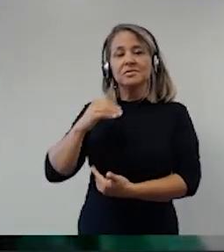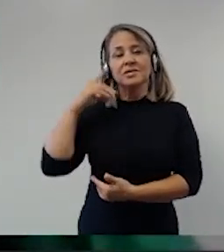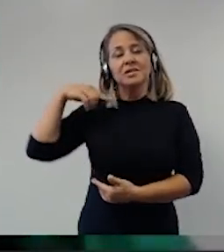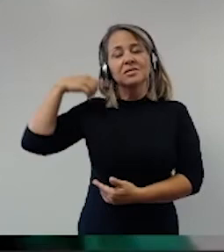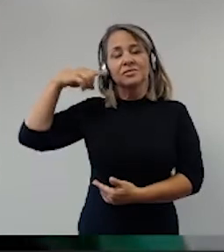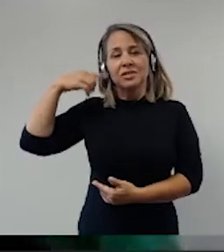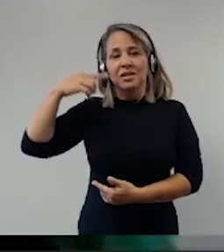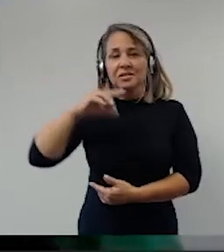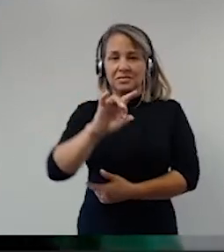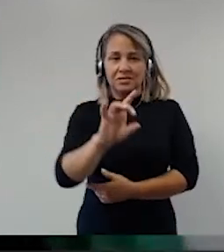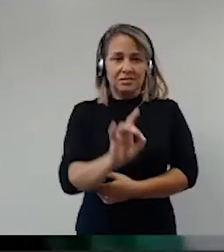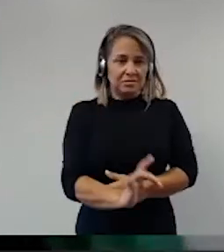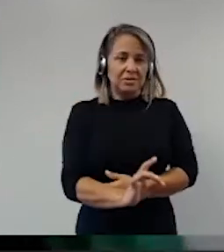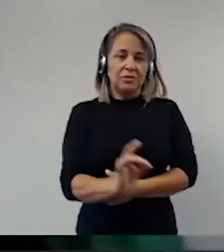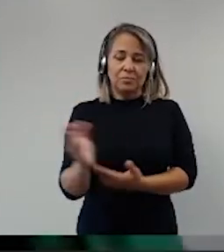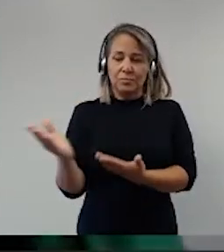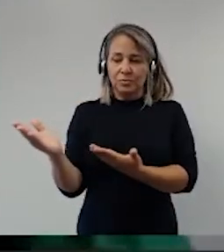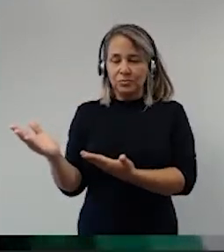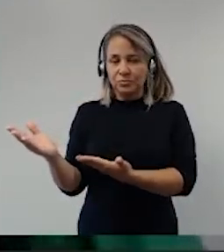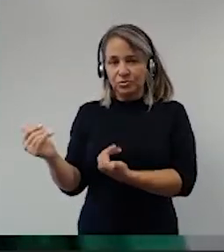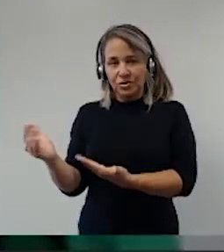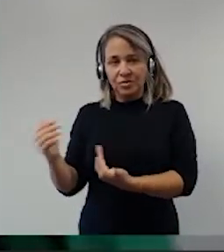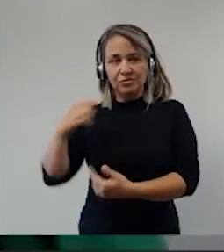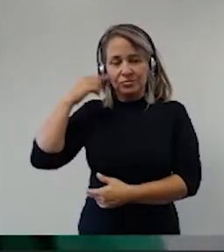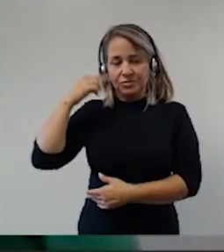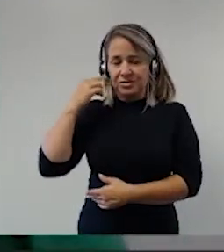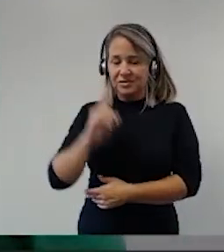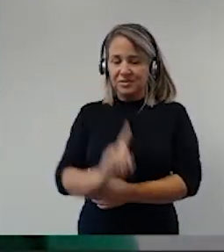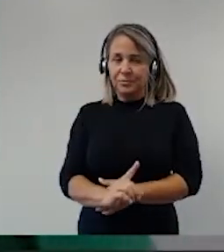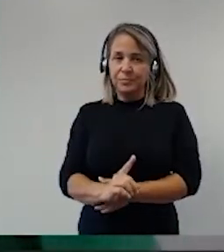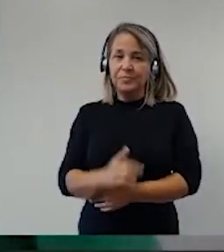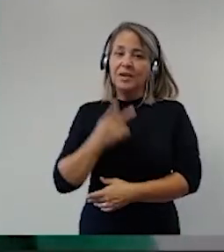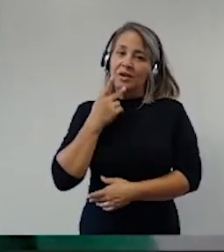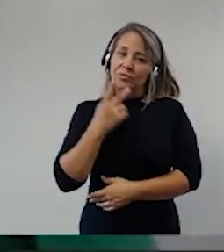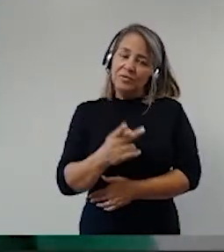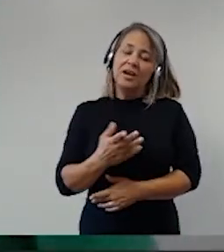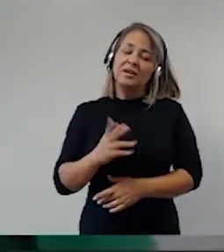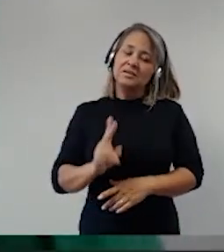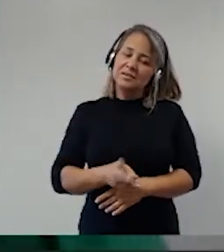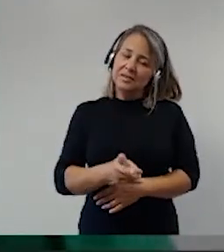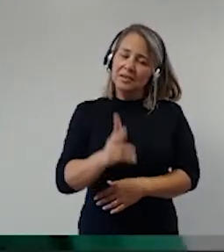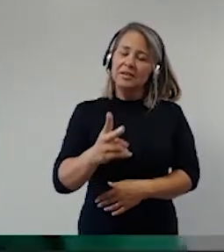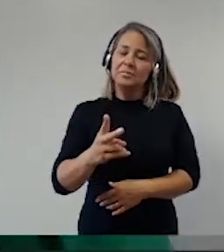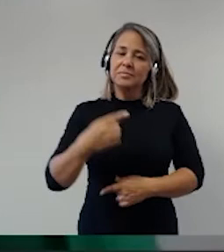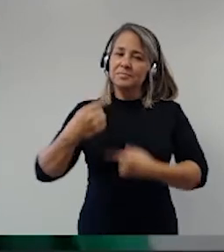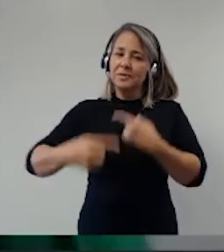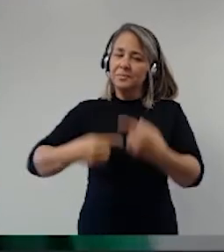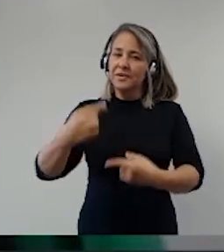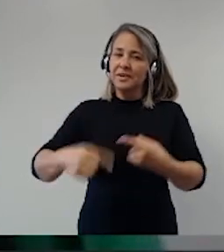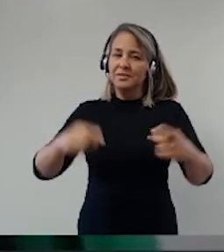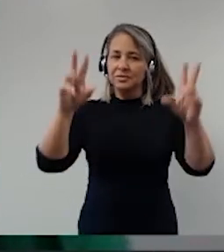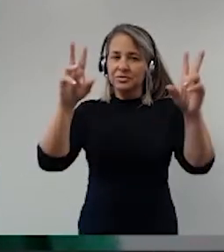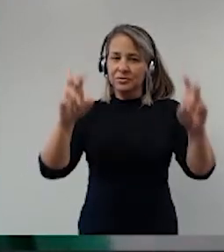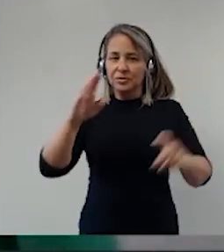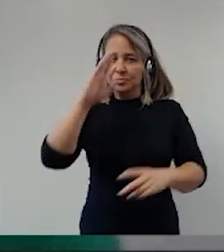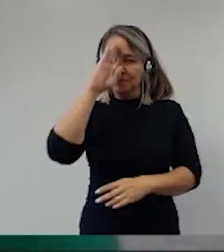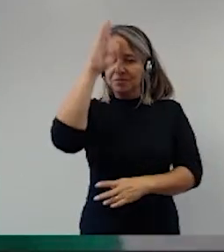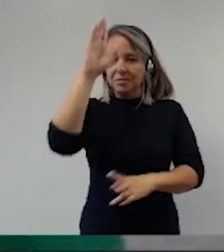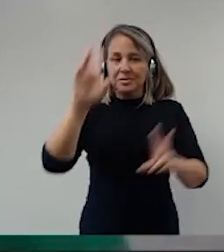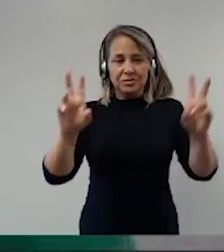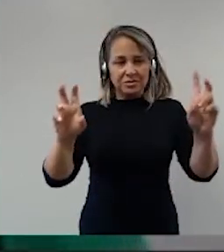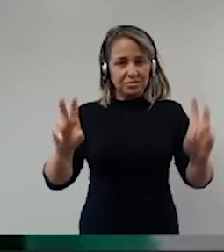não assola só a jovem advocacia. Eu venho dizendo muito quando a gente vem debatendo esse assunto, e principalmente o assunto da